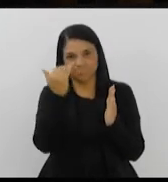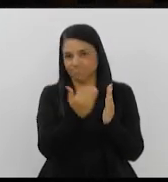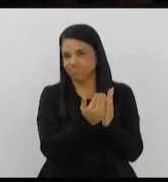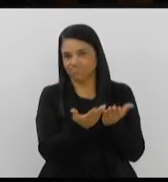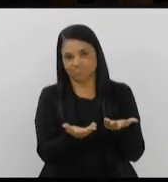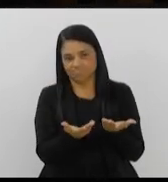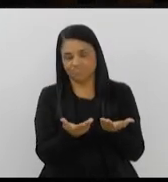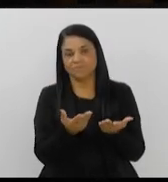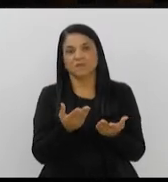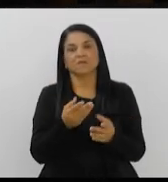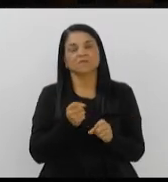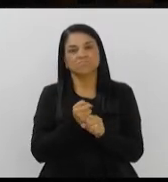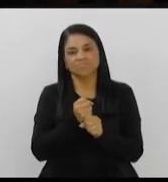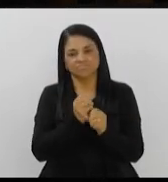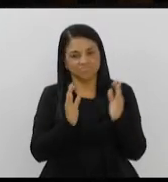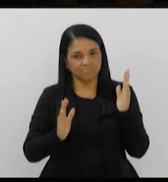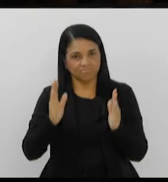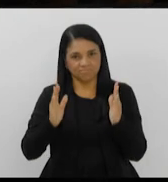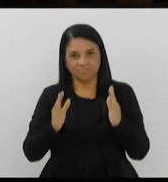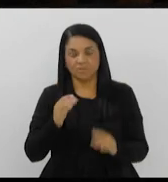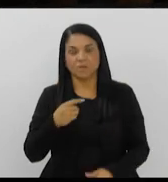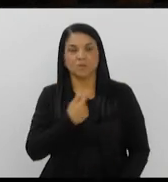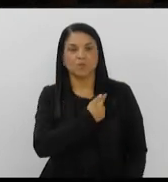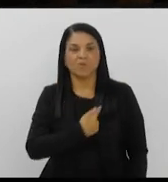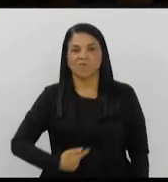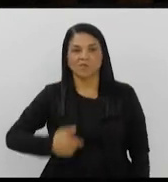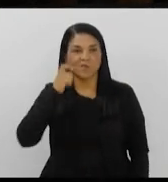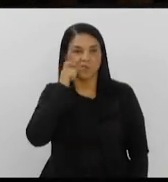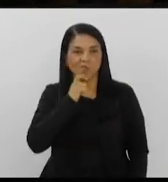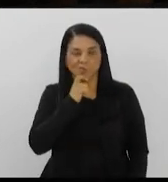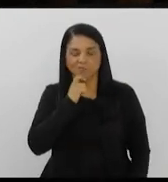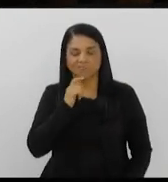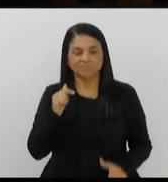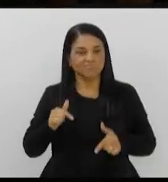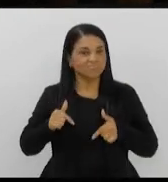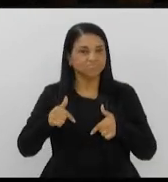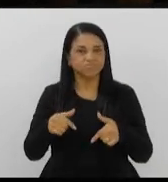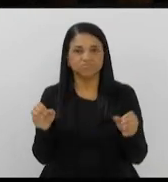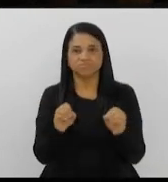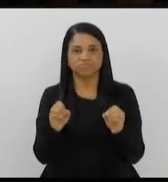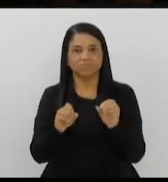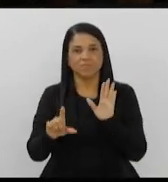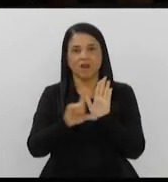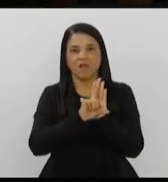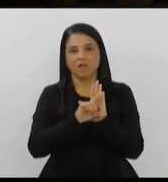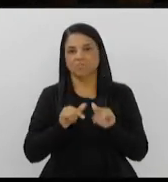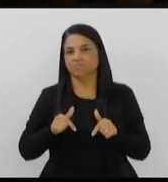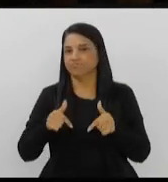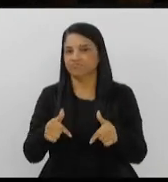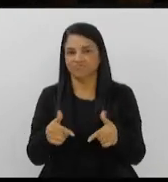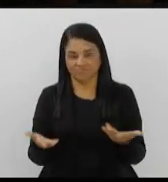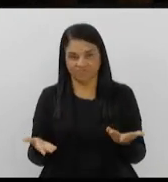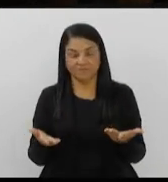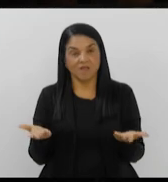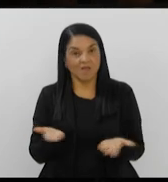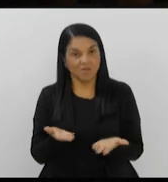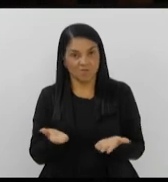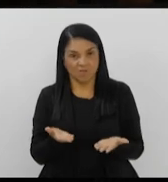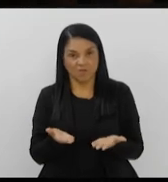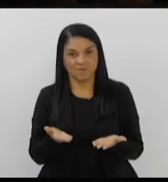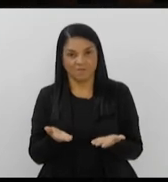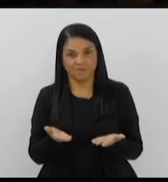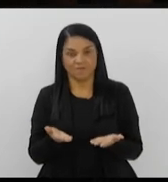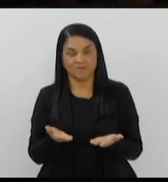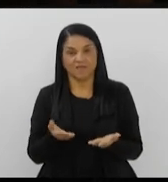pelo governador Cláudio Castro, que não move uma palha para colocar essa lei em vigor. Mas agora o que ele está fazendo é